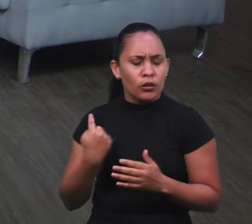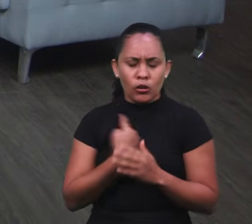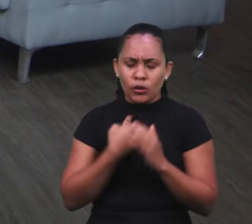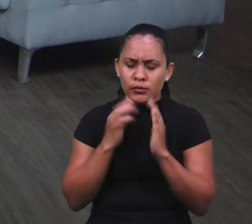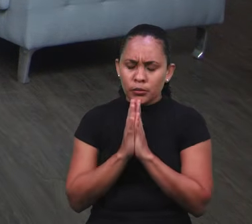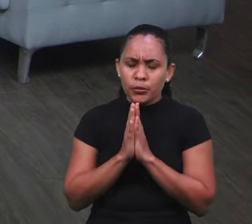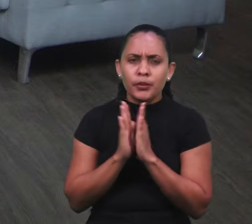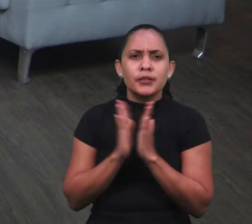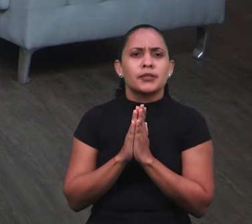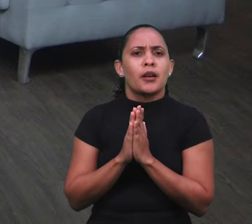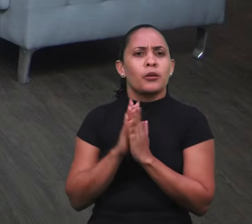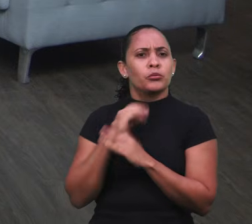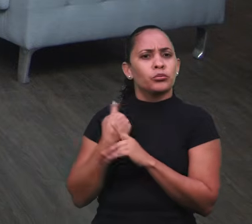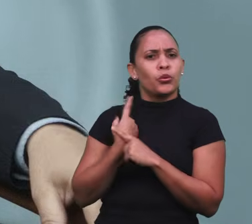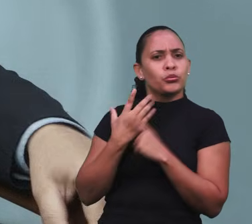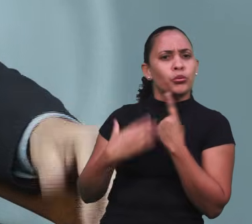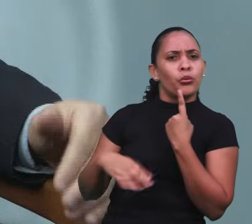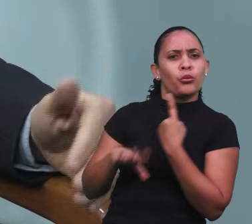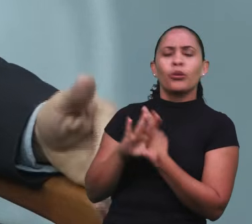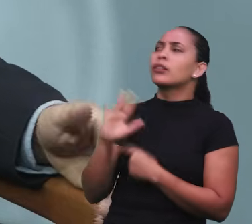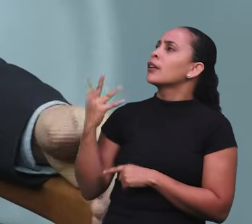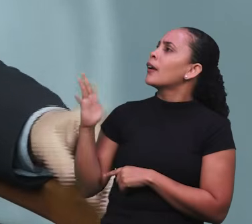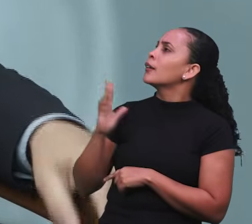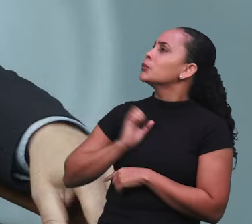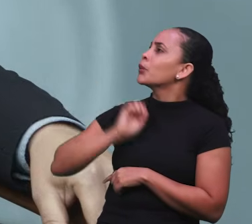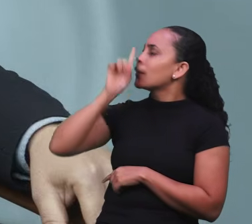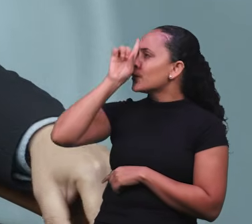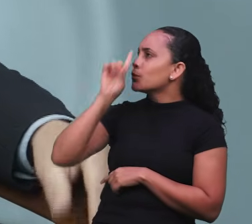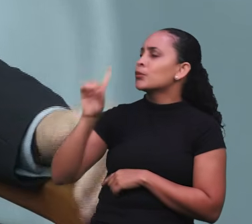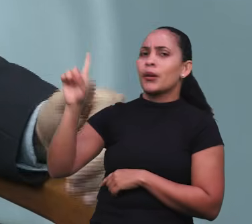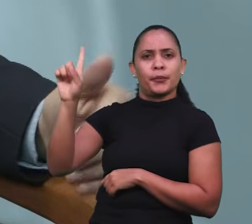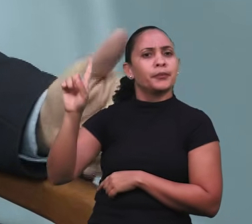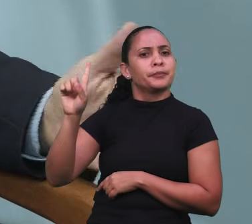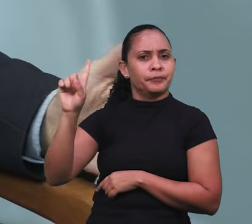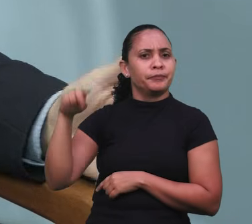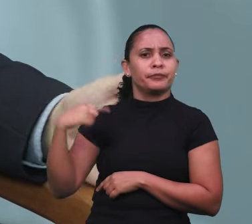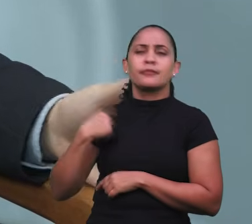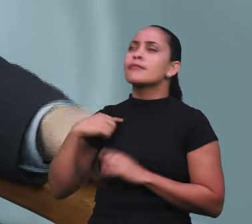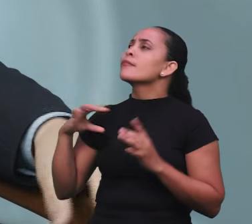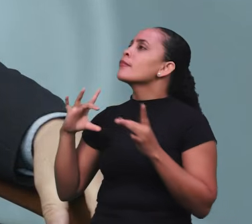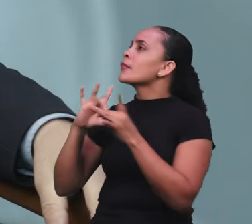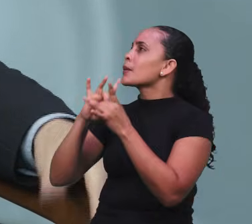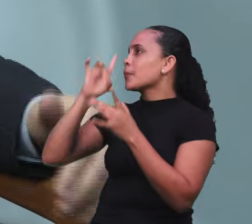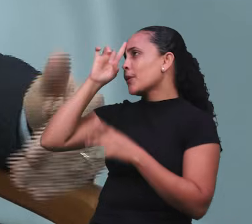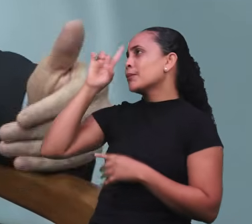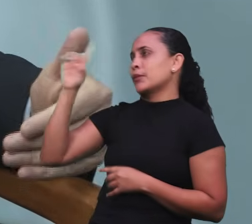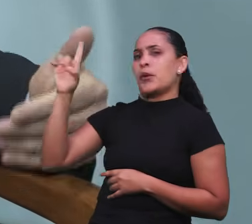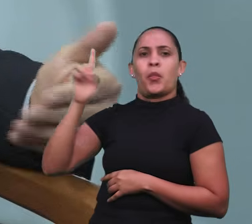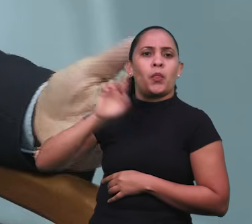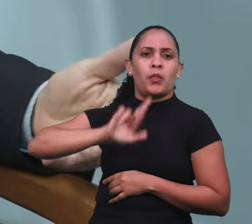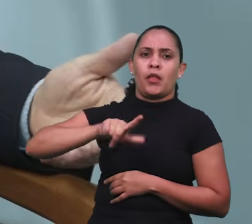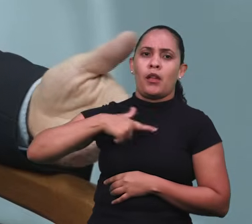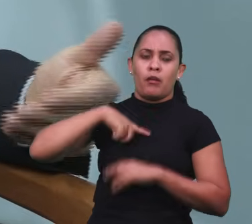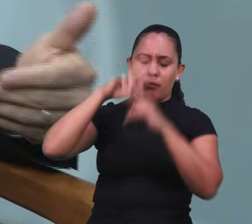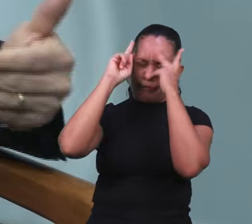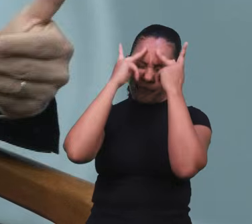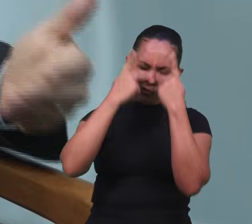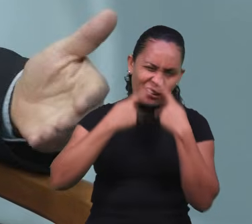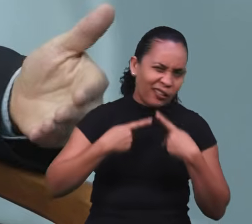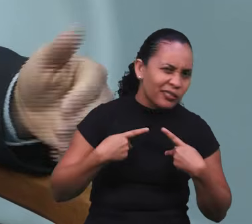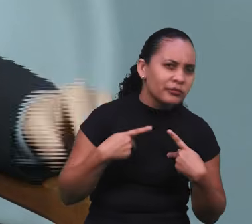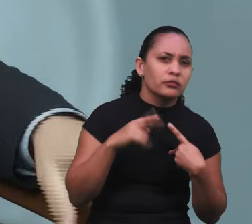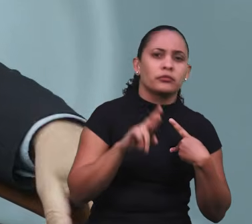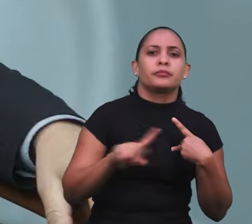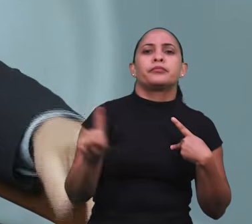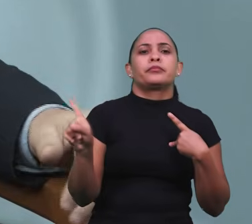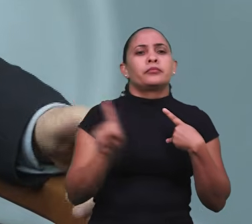nossa oração, o nosso culto, a nossa adoração vai chegar ao trono da glória do Senhor. Então não é nada do homem, né? Não é nada